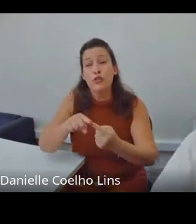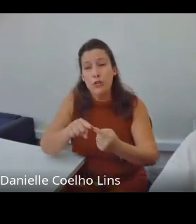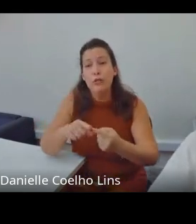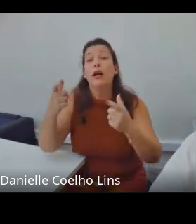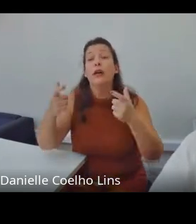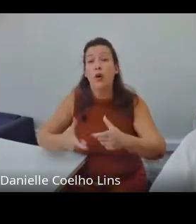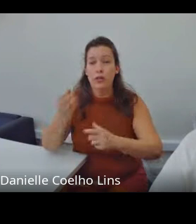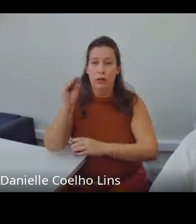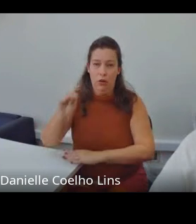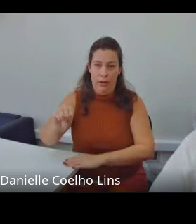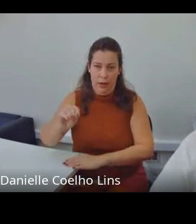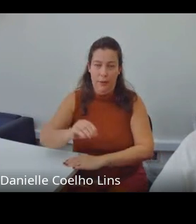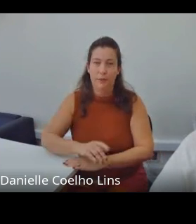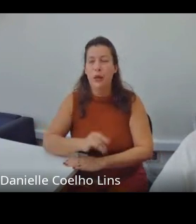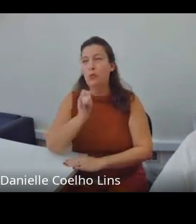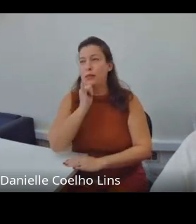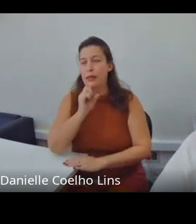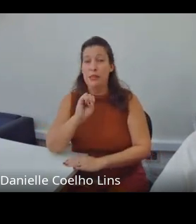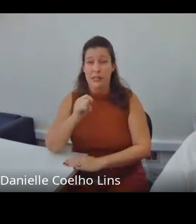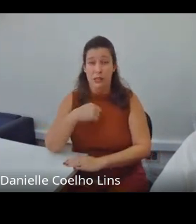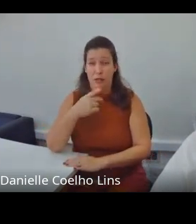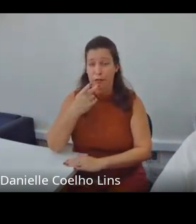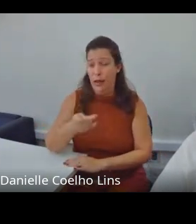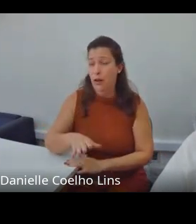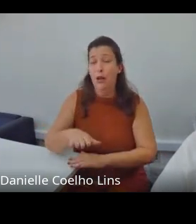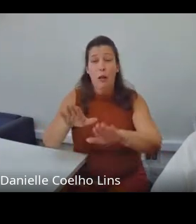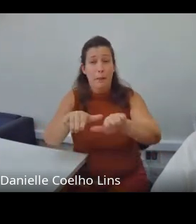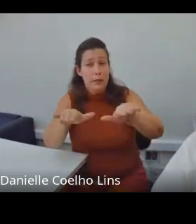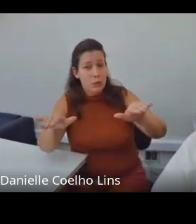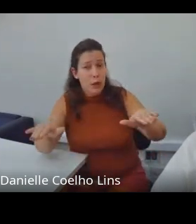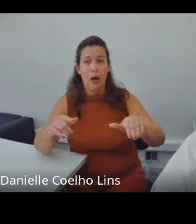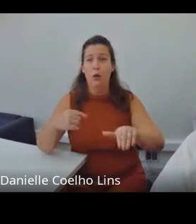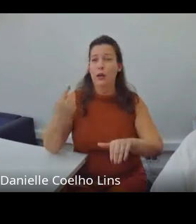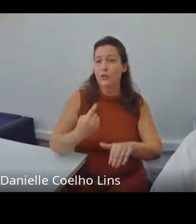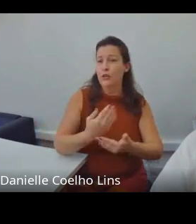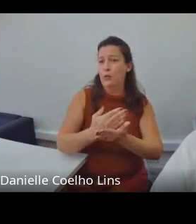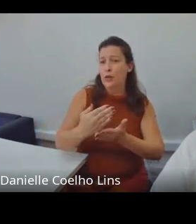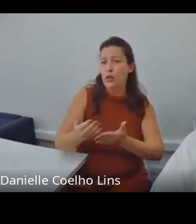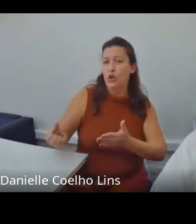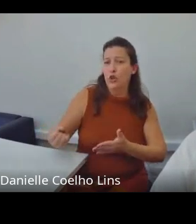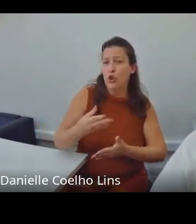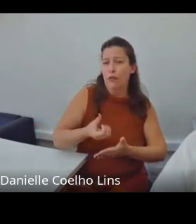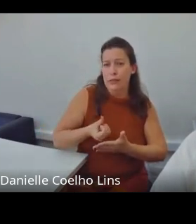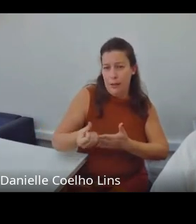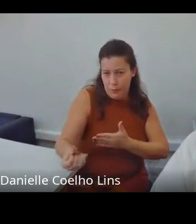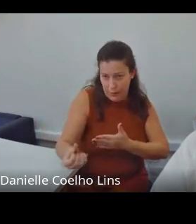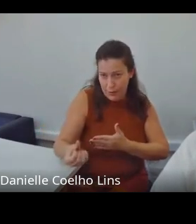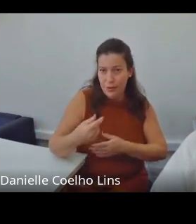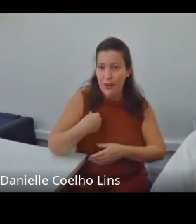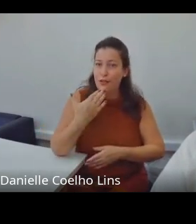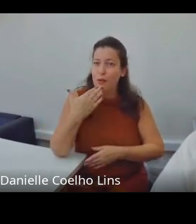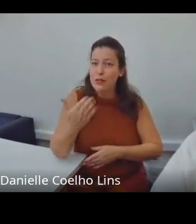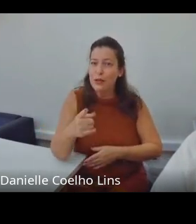por exemplo, se eu digo assim, pessoal, a gente está começando um novo semestre e eu vou pedir para vocês